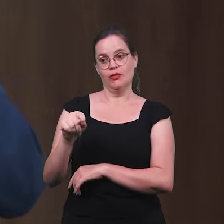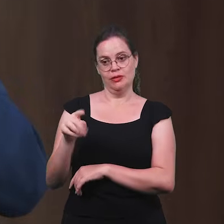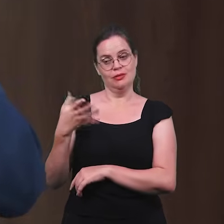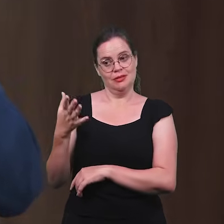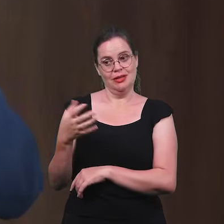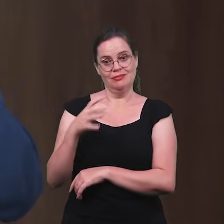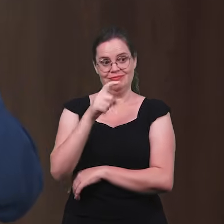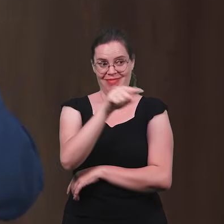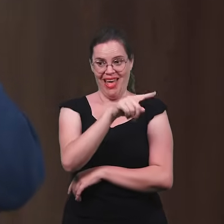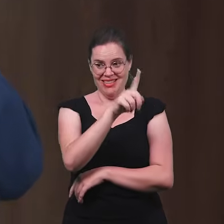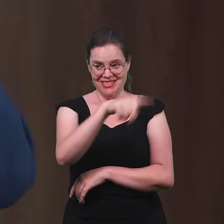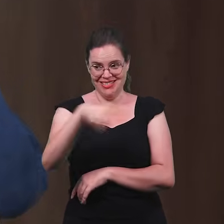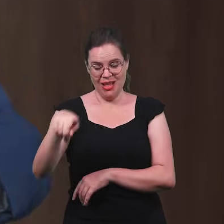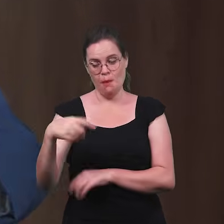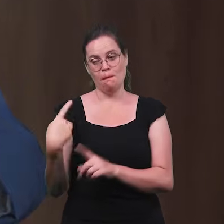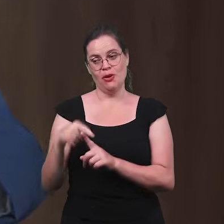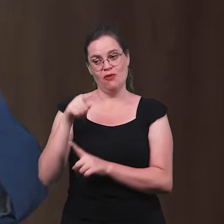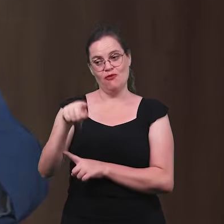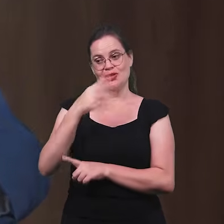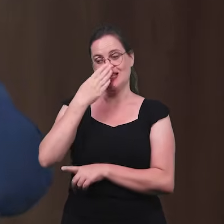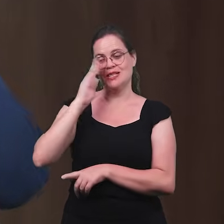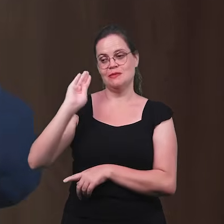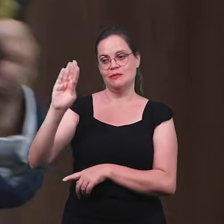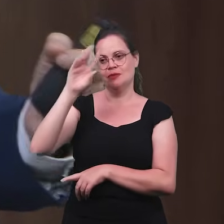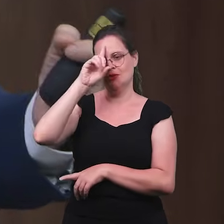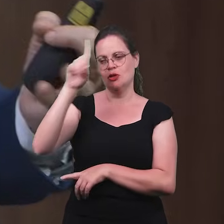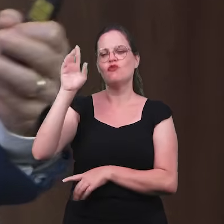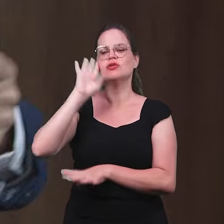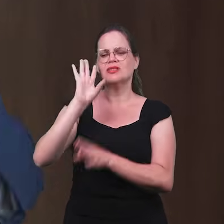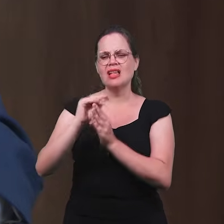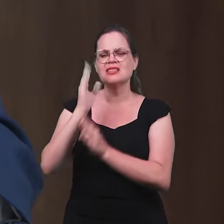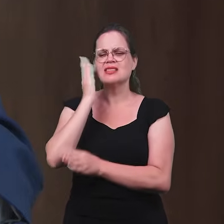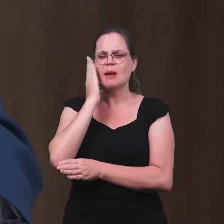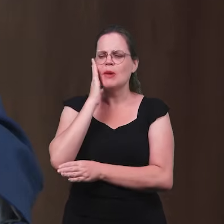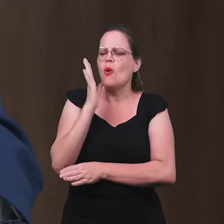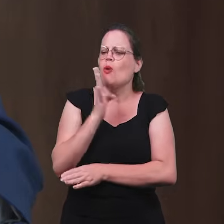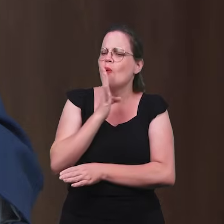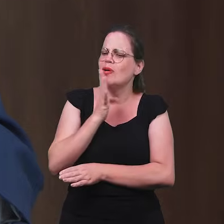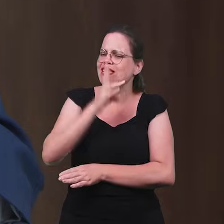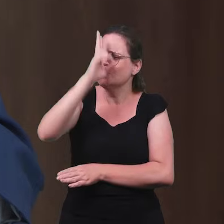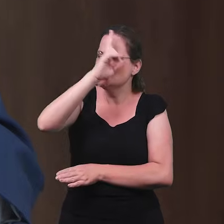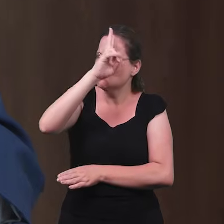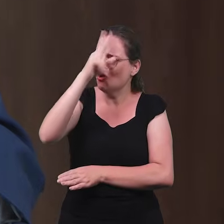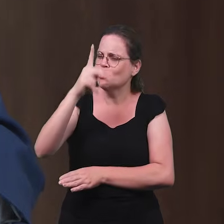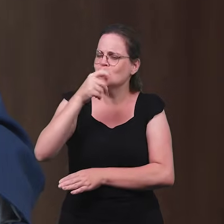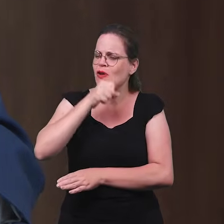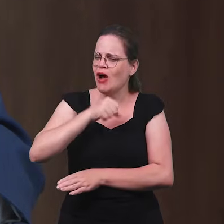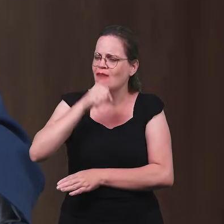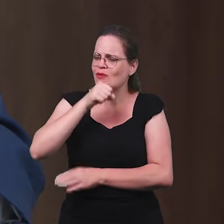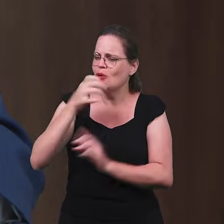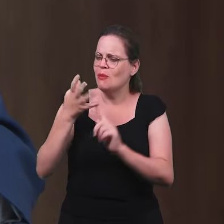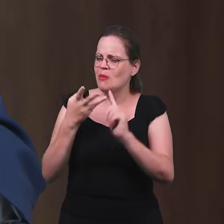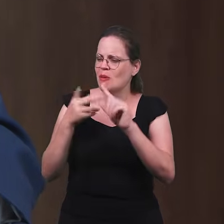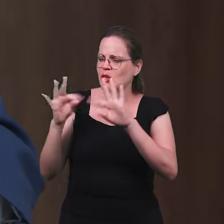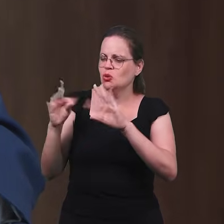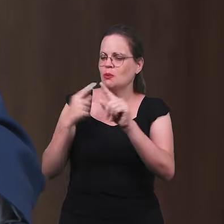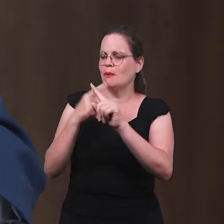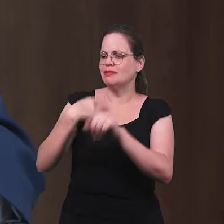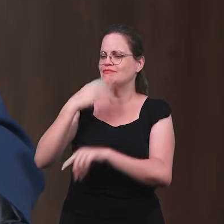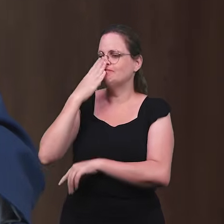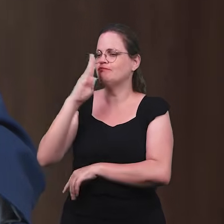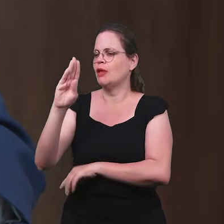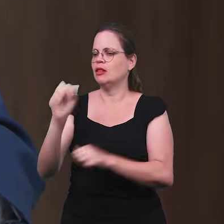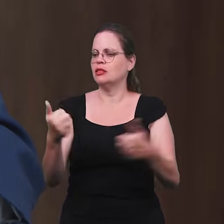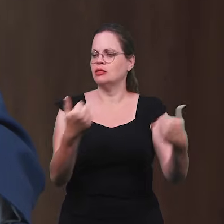das operações de Deus, ele desprezou tudo e deu louvores aos deuses de madeira, de prata,